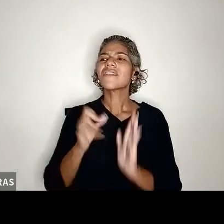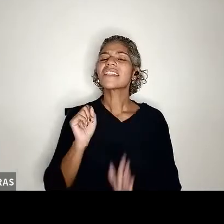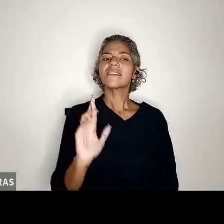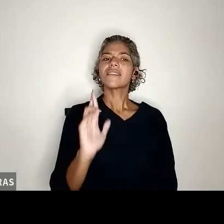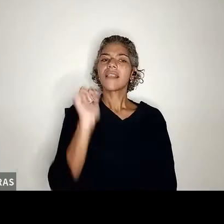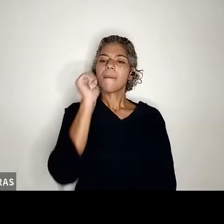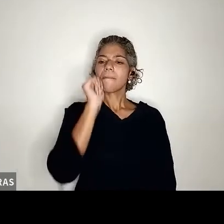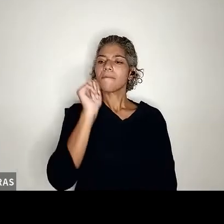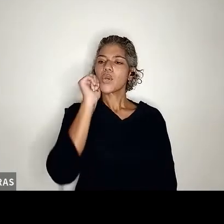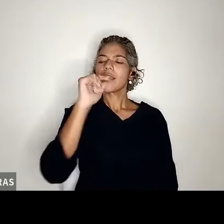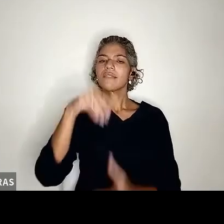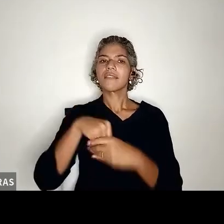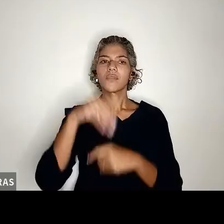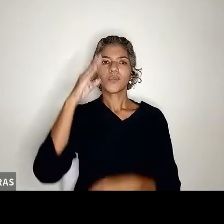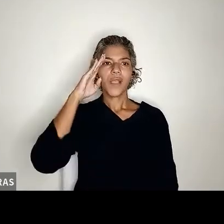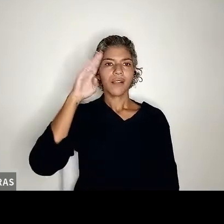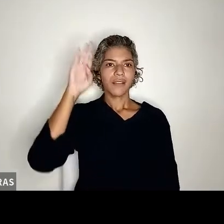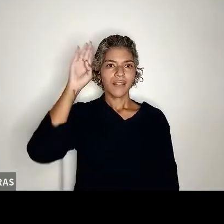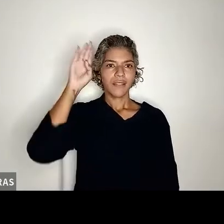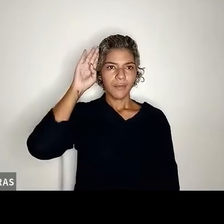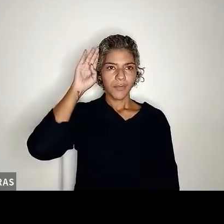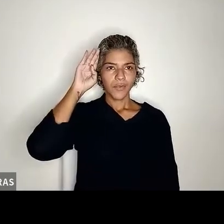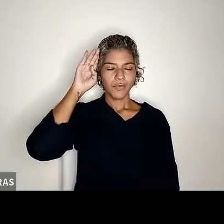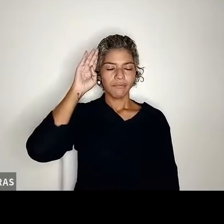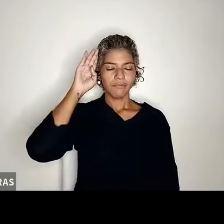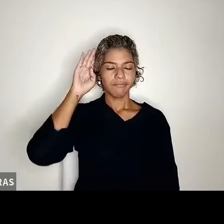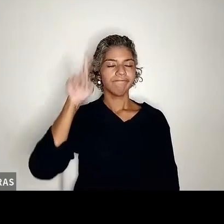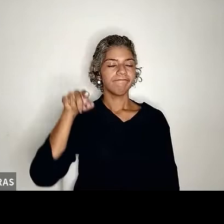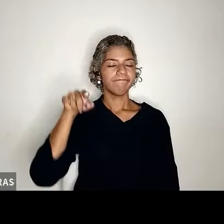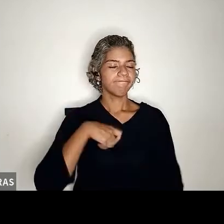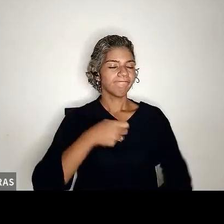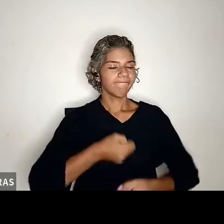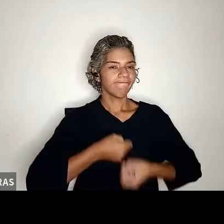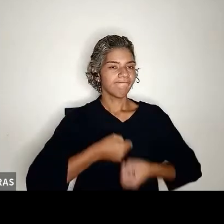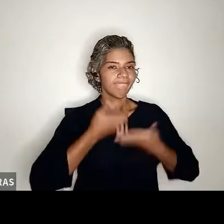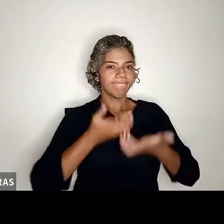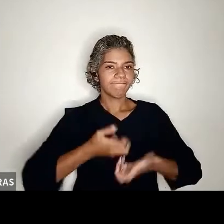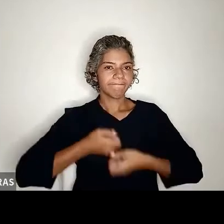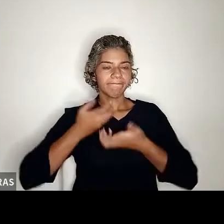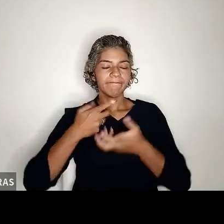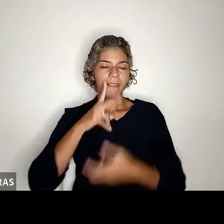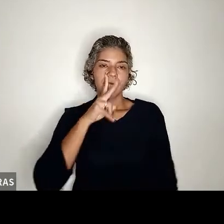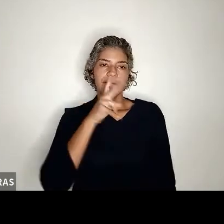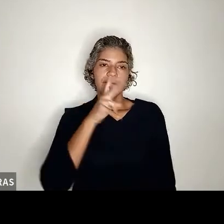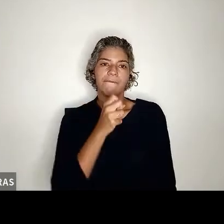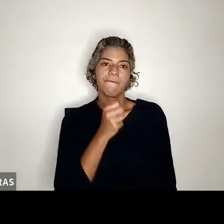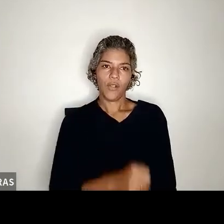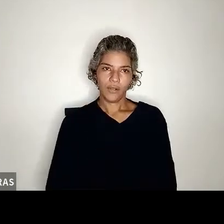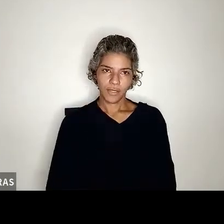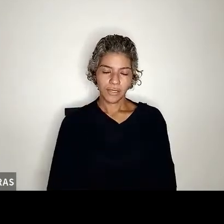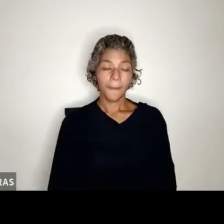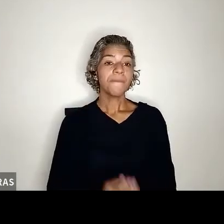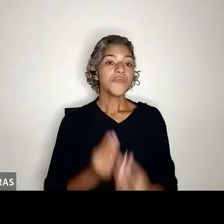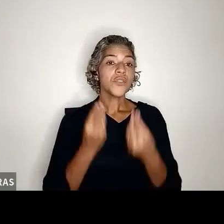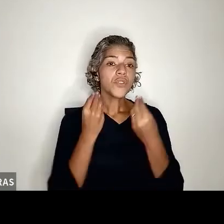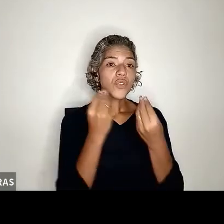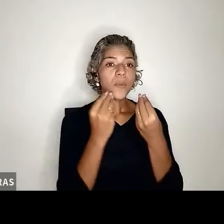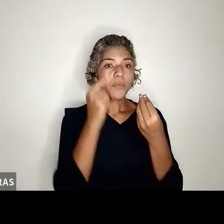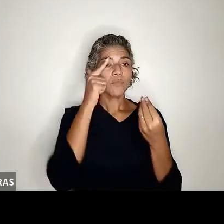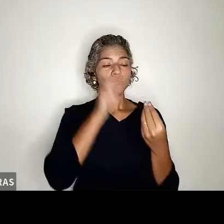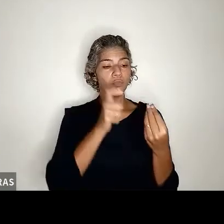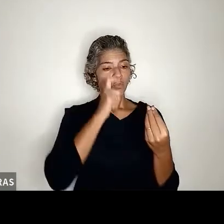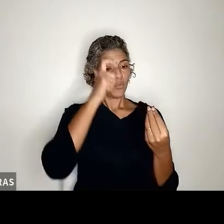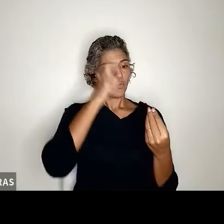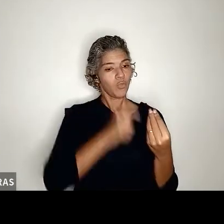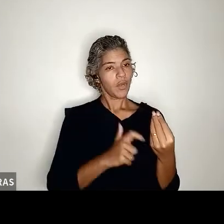são relatos muito fortes. São relatos que mostram, de fato, assim, como o fato de ser mulher impacta trajetórias, né? No sentido